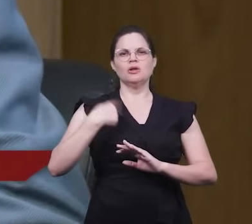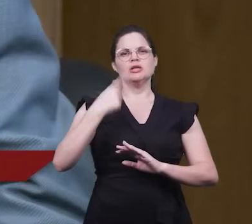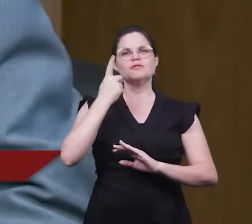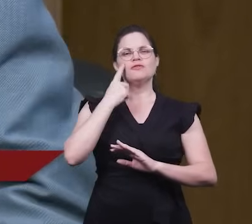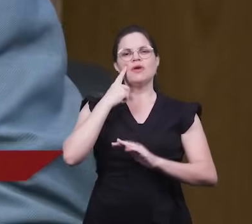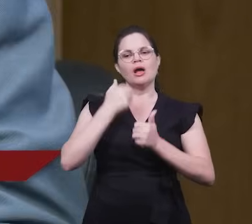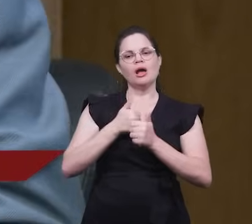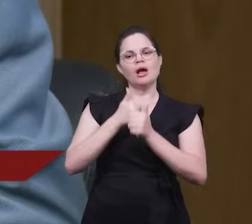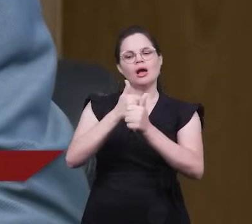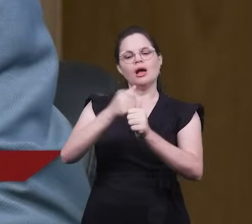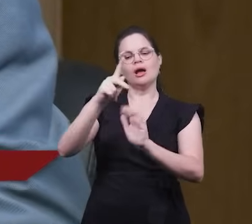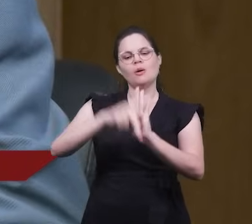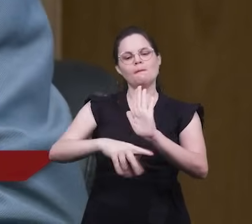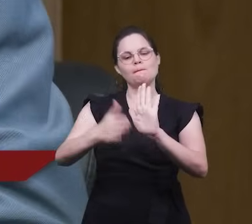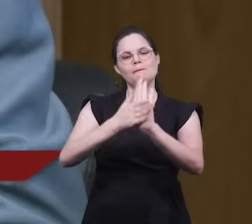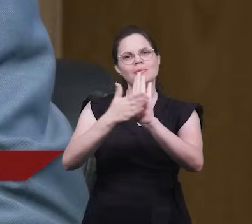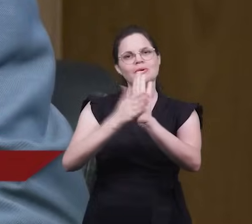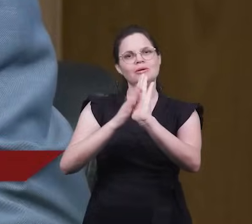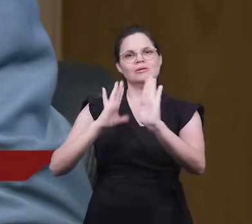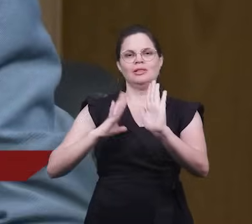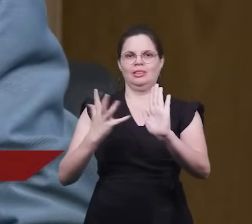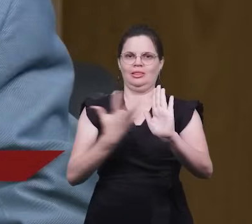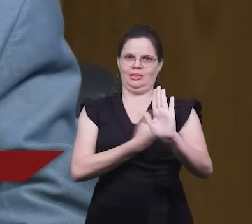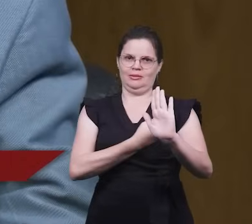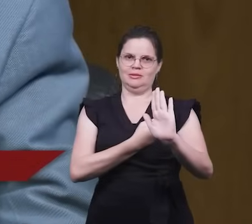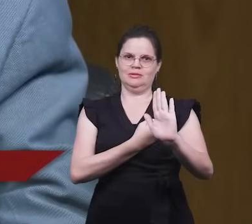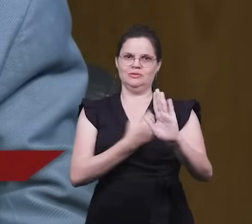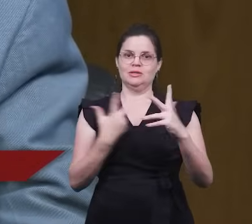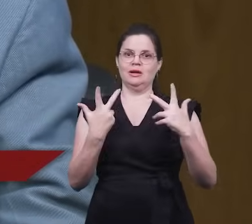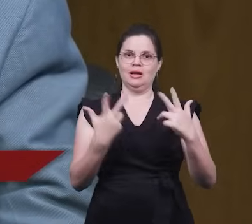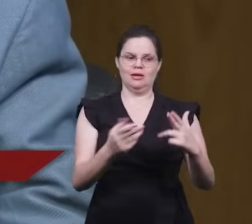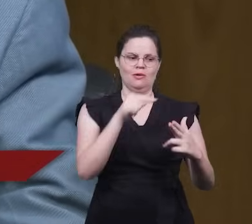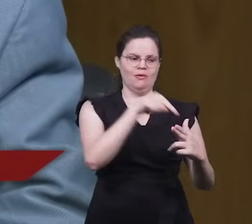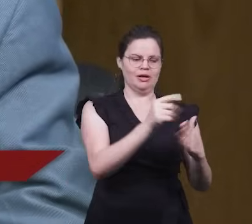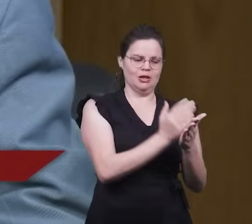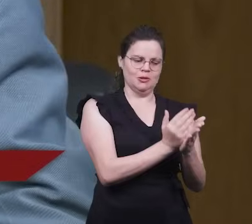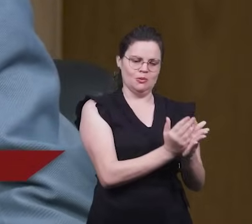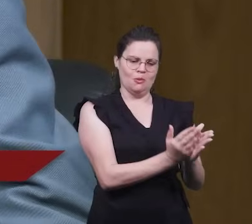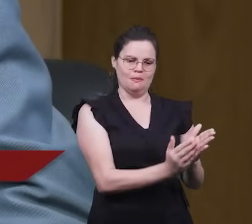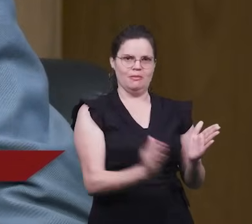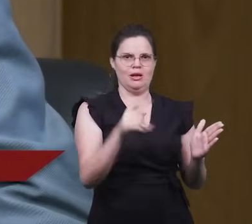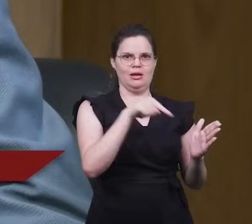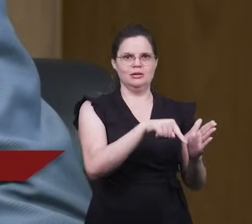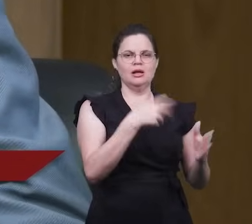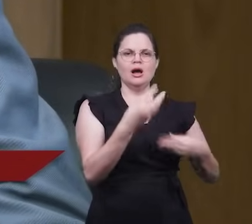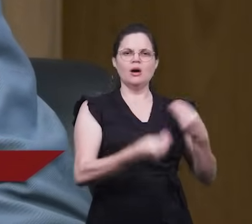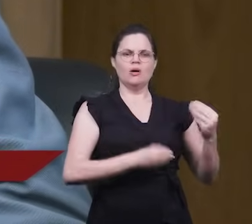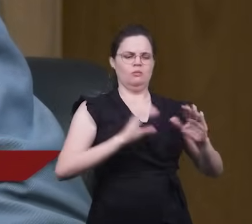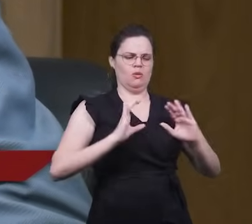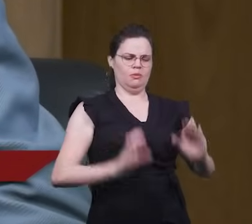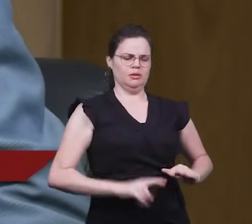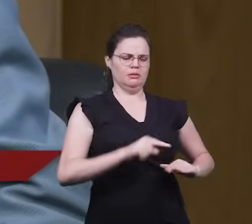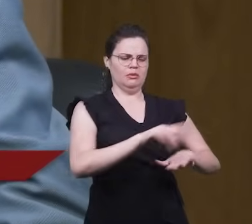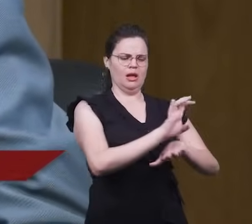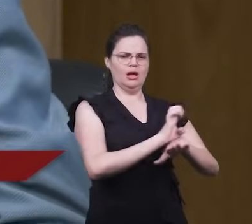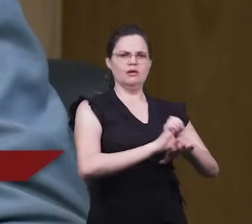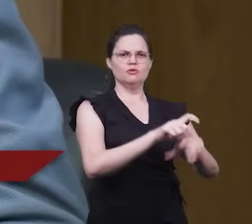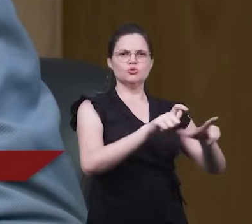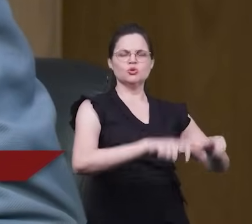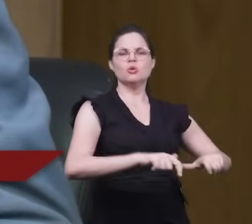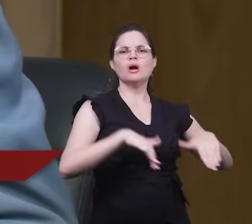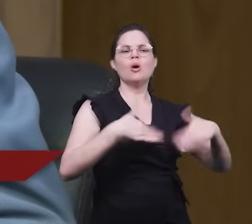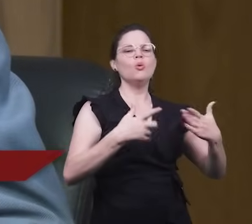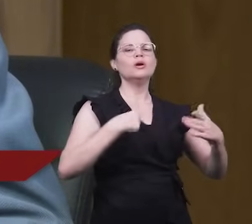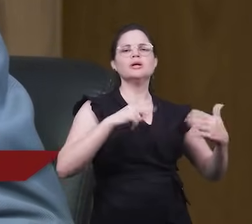acompanhar o projeto da igreja. Como foi a igreja no começo, como ela se comportou, quais foram os